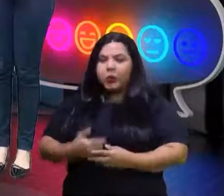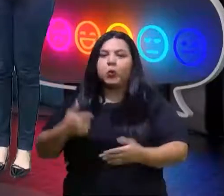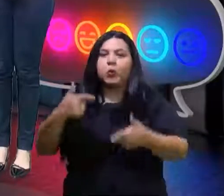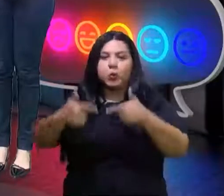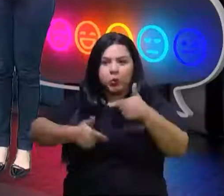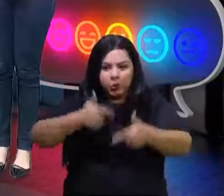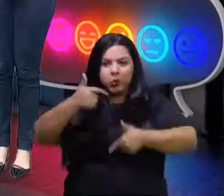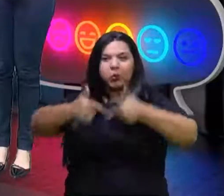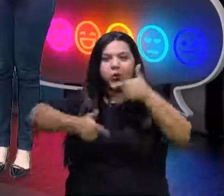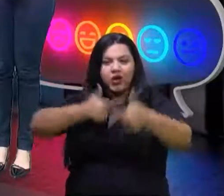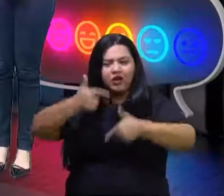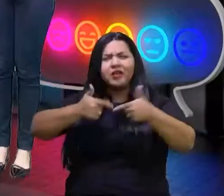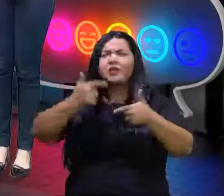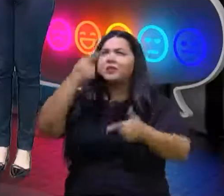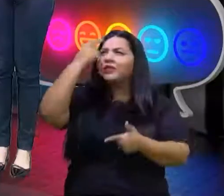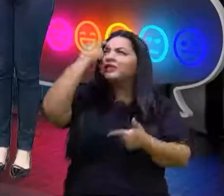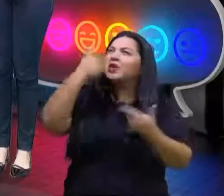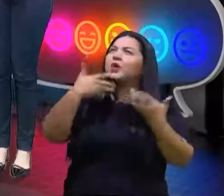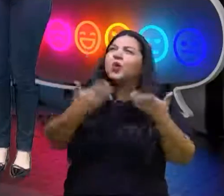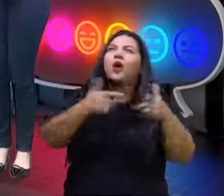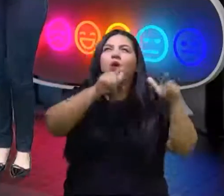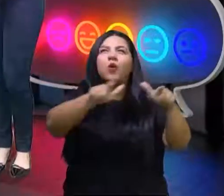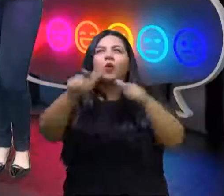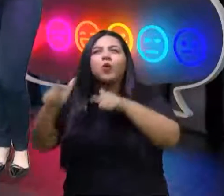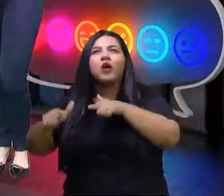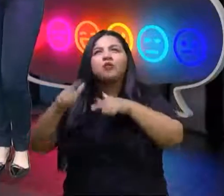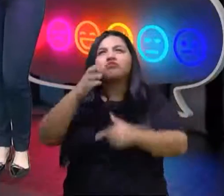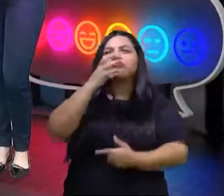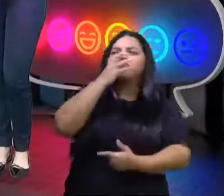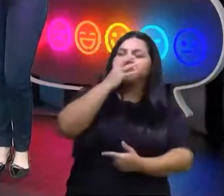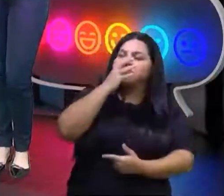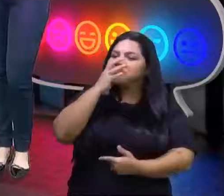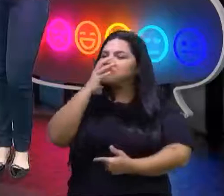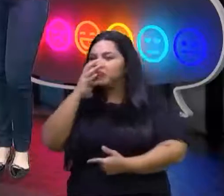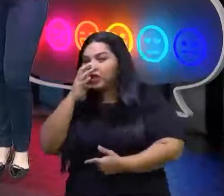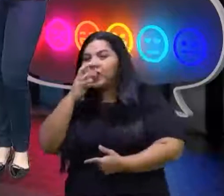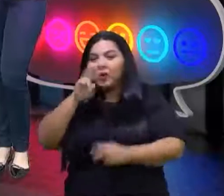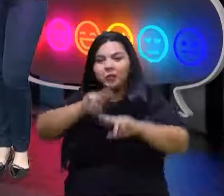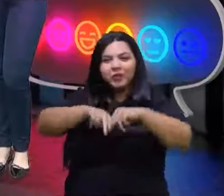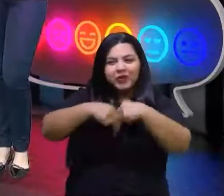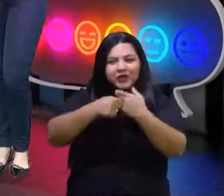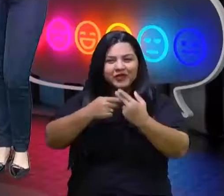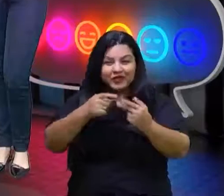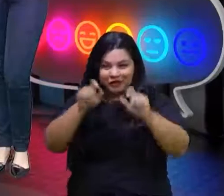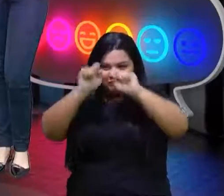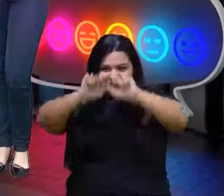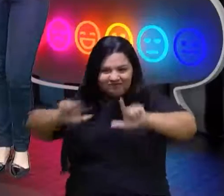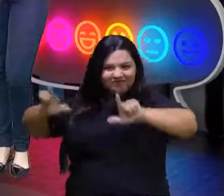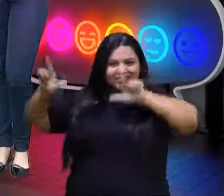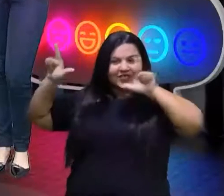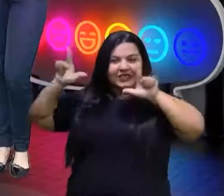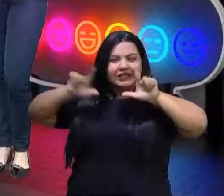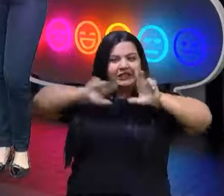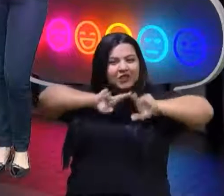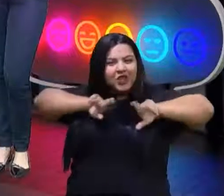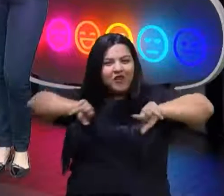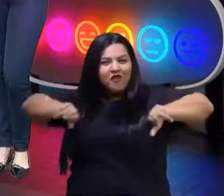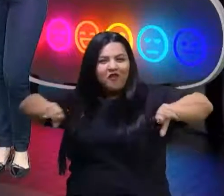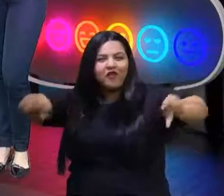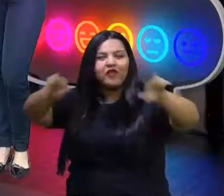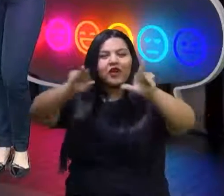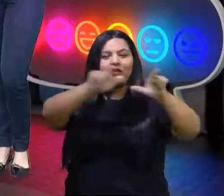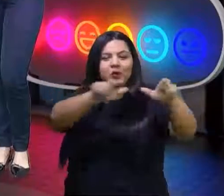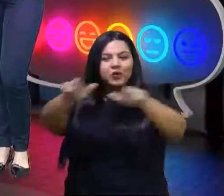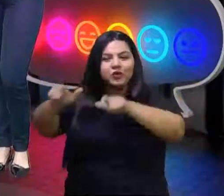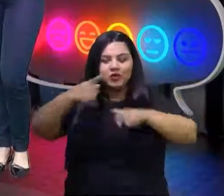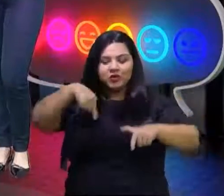a gente pensar em quais lugares seriam impressionantes. Por isso vocês estão vendo aqui na minha tela diversos lugares